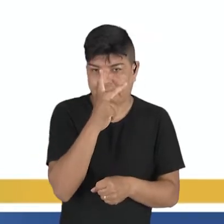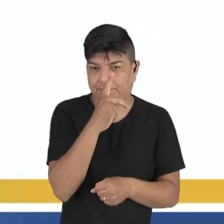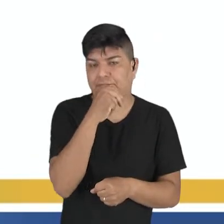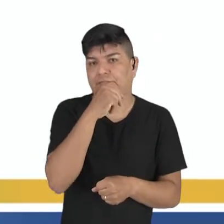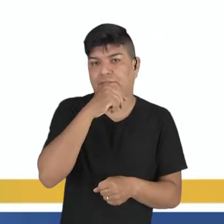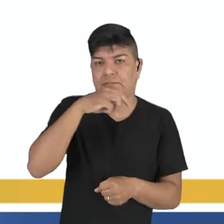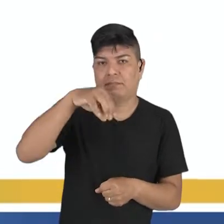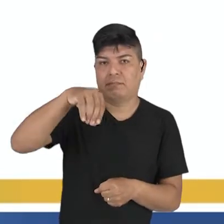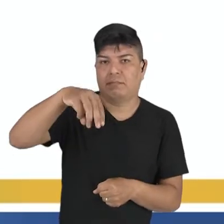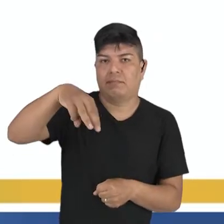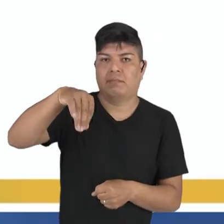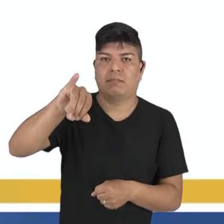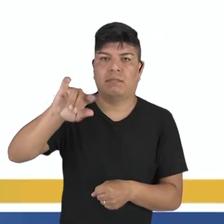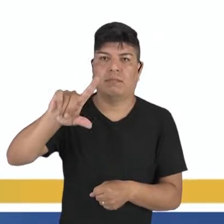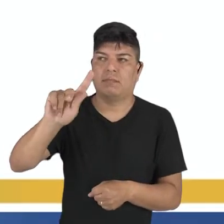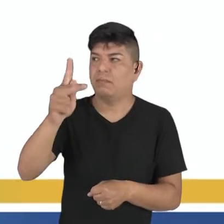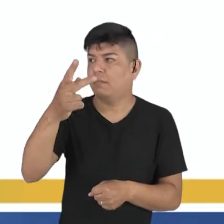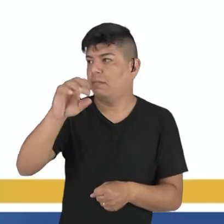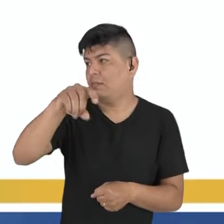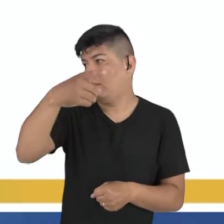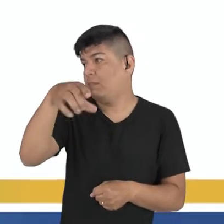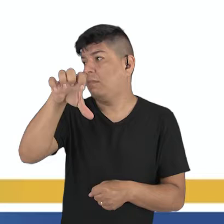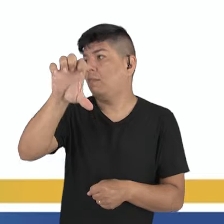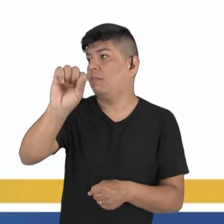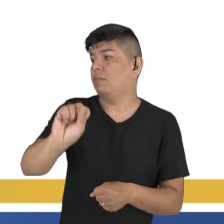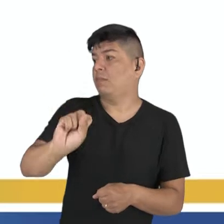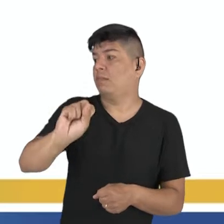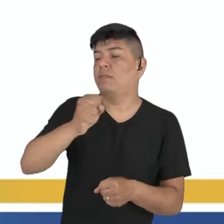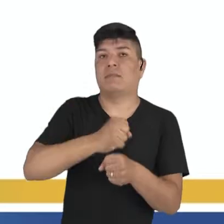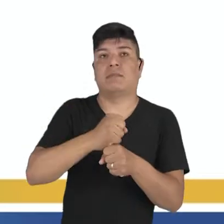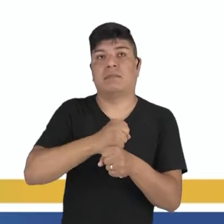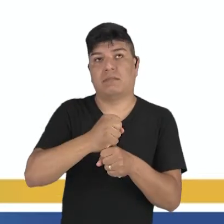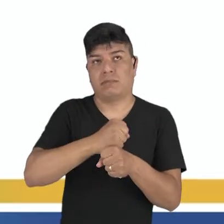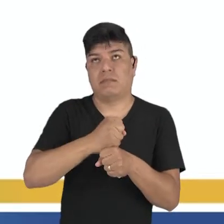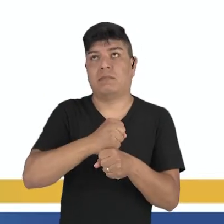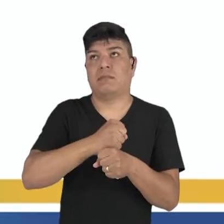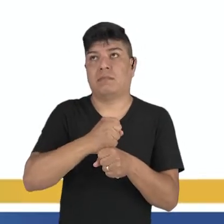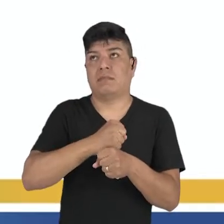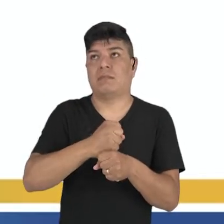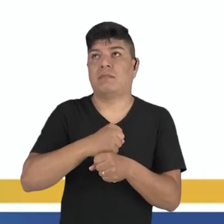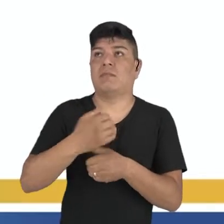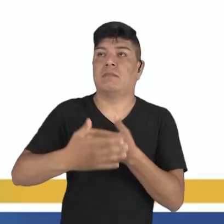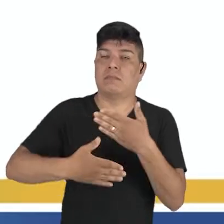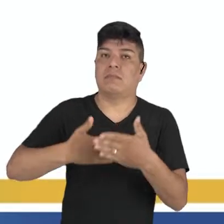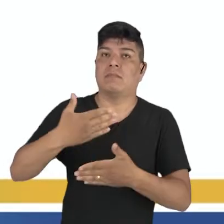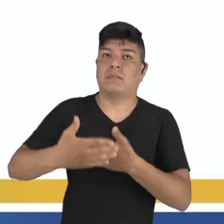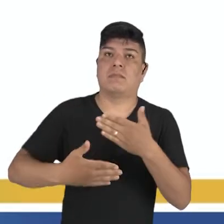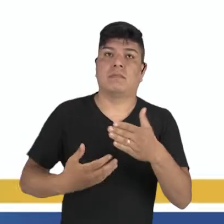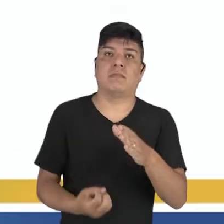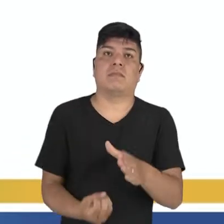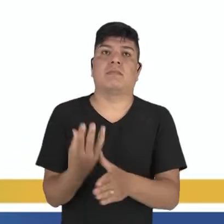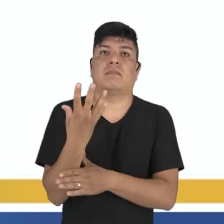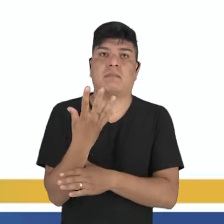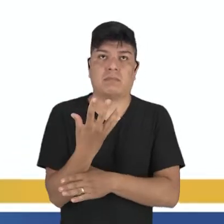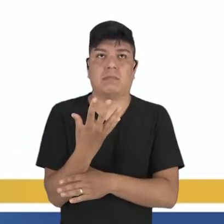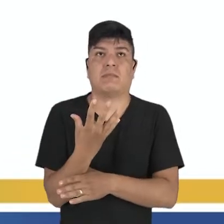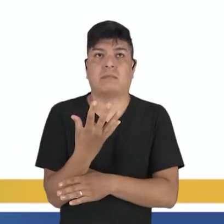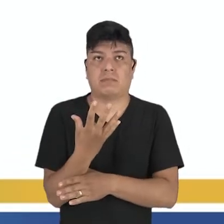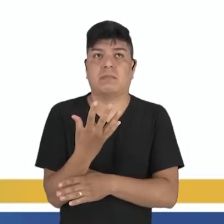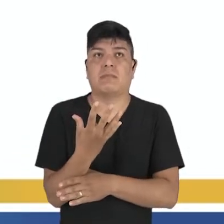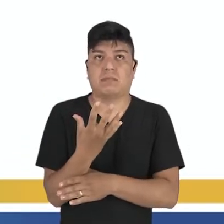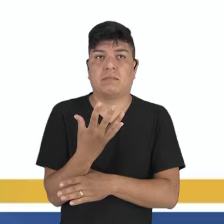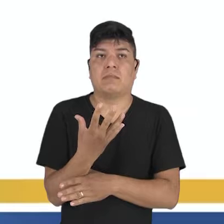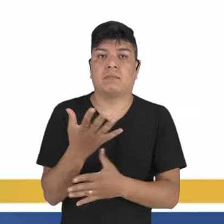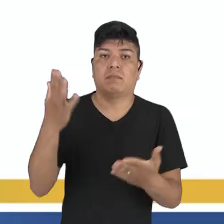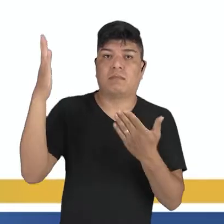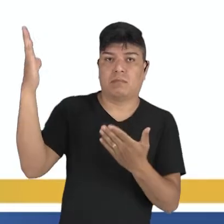com o passar de milhões de anos, esse ancestral comum foi, né, se ramificando e foi formando aí novas espécies, tá bom?